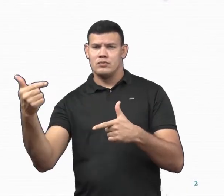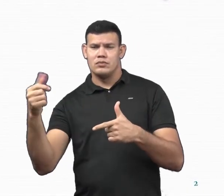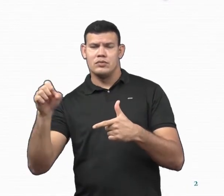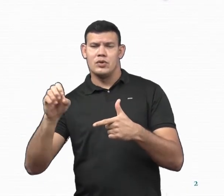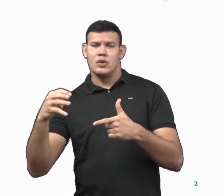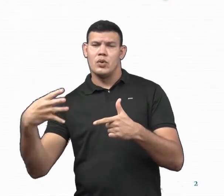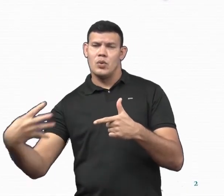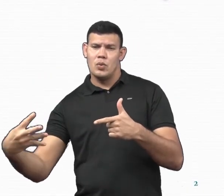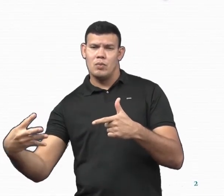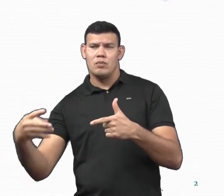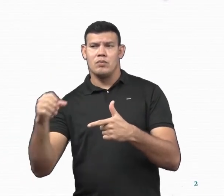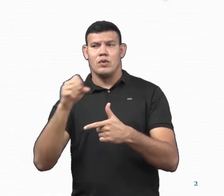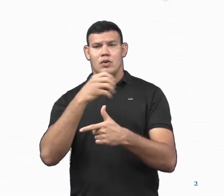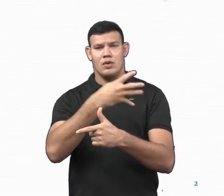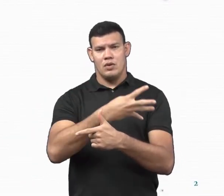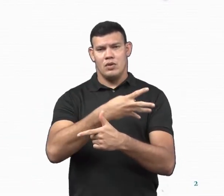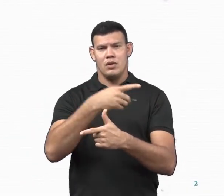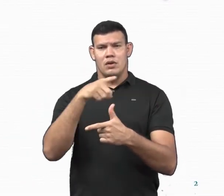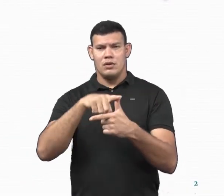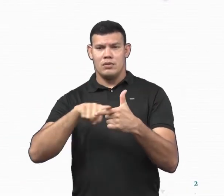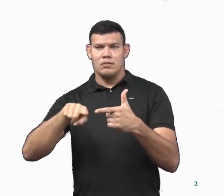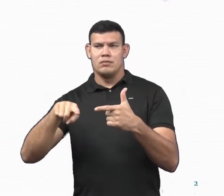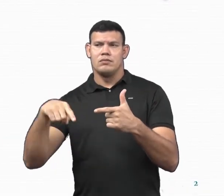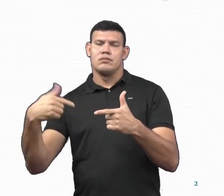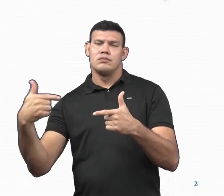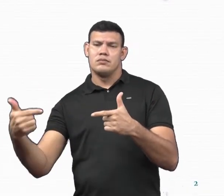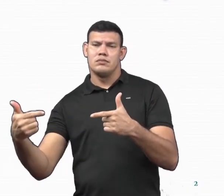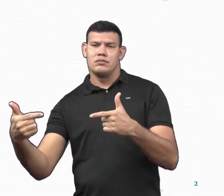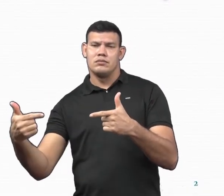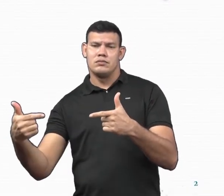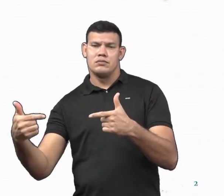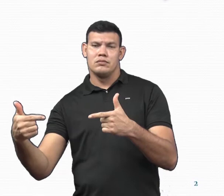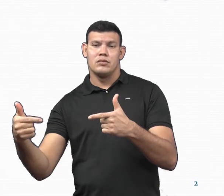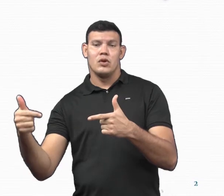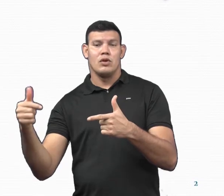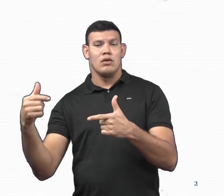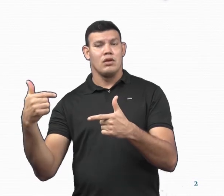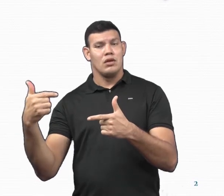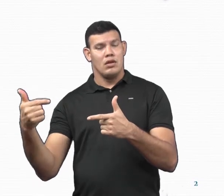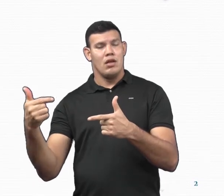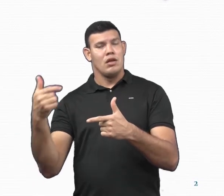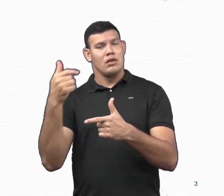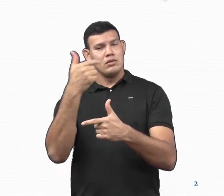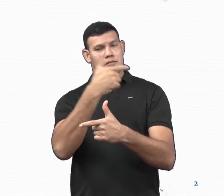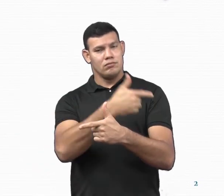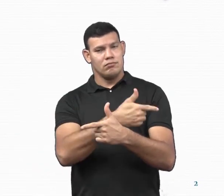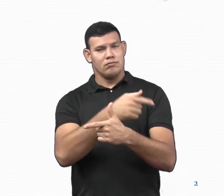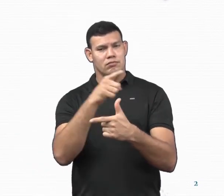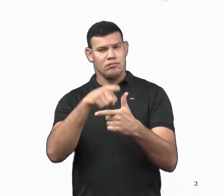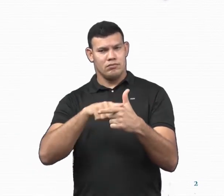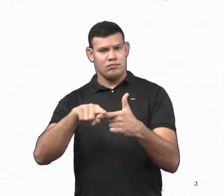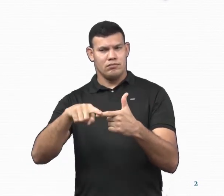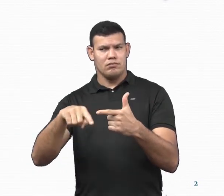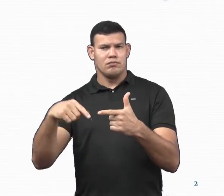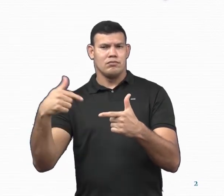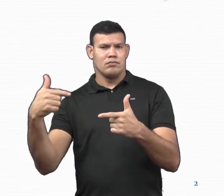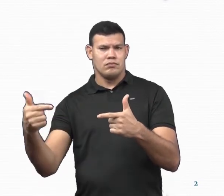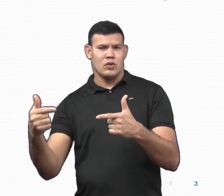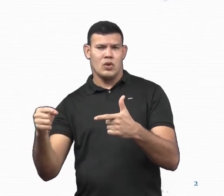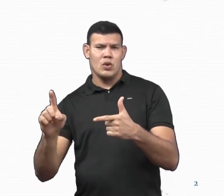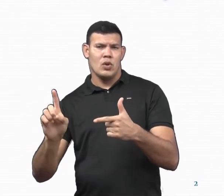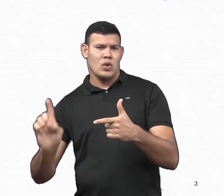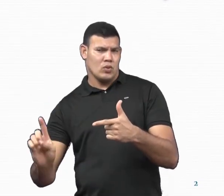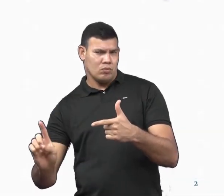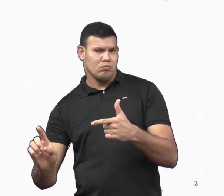ainda divide para 2, que dá 2. E 2 dividido para 2 dá 1. Acabou a parte da fatoração aqui. E o que eu faço